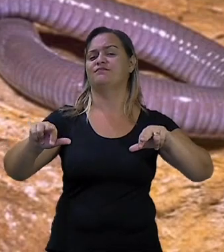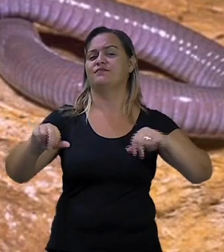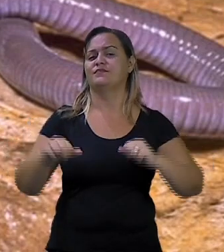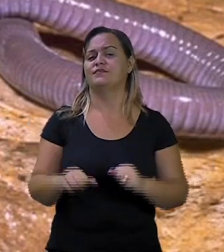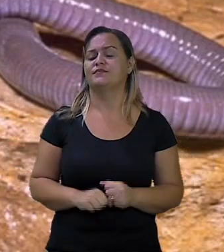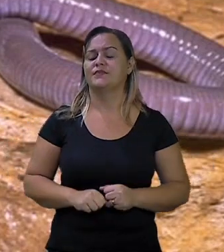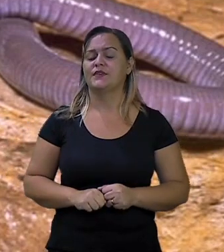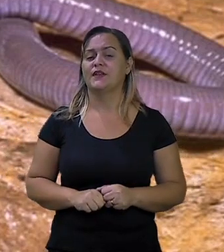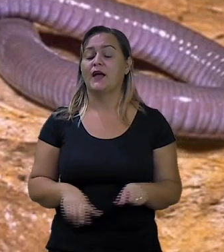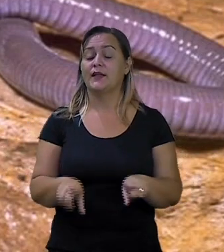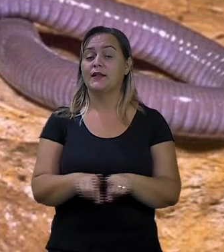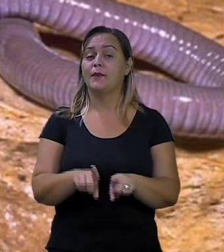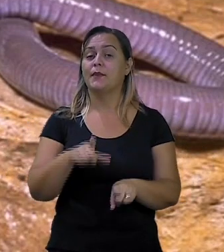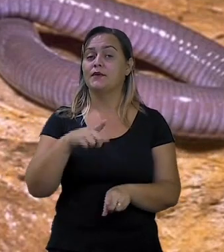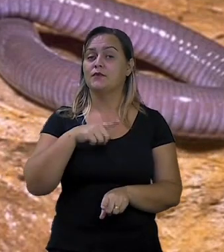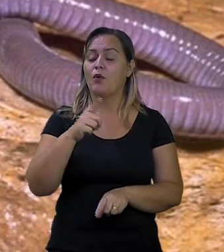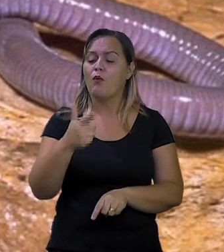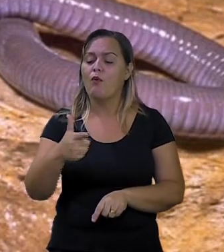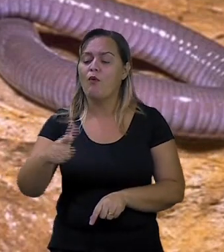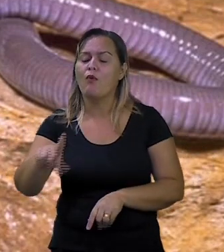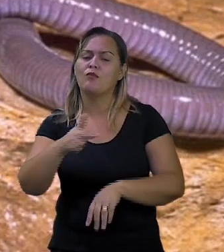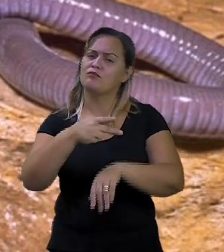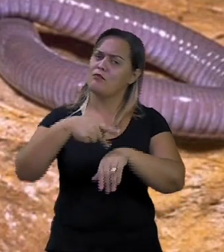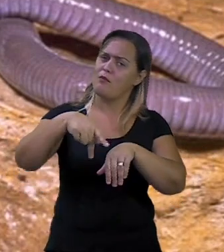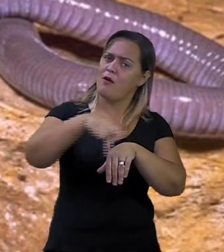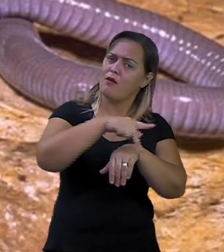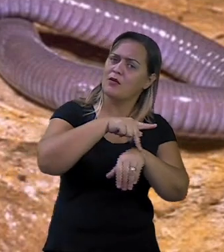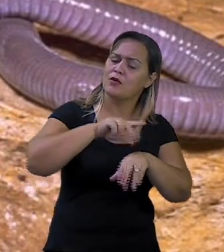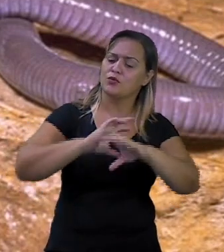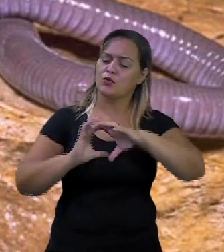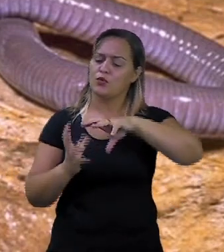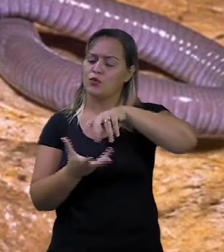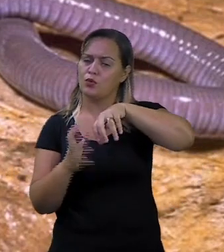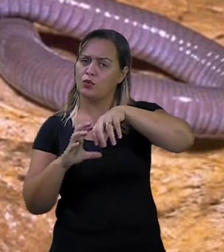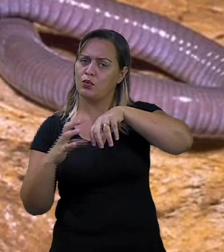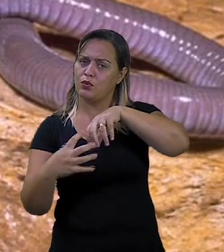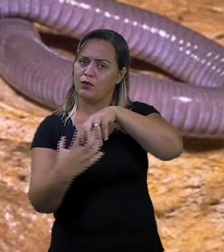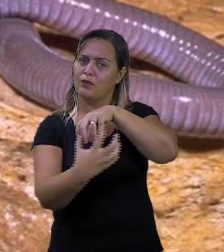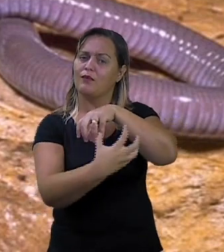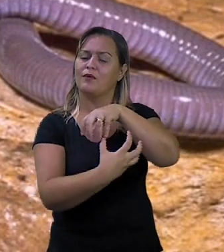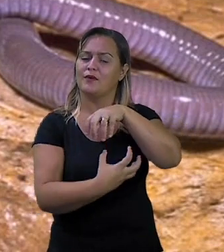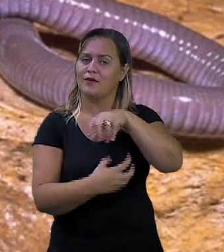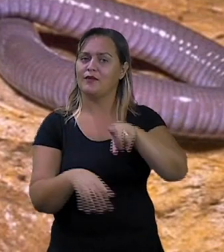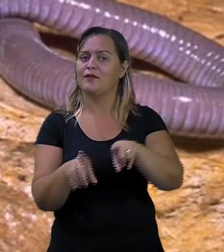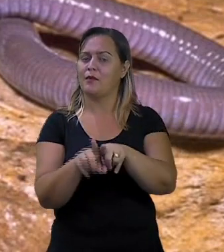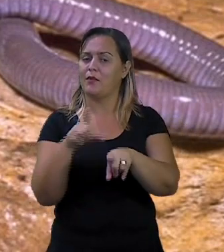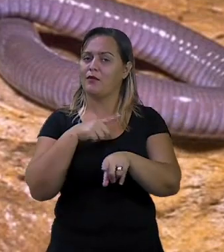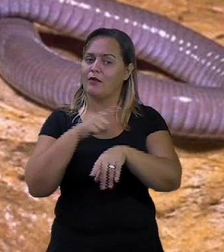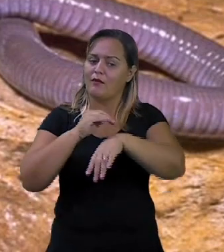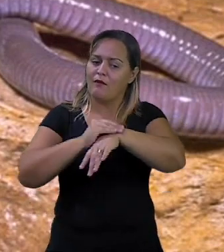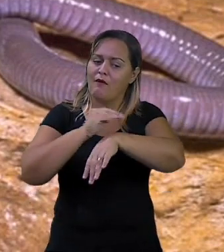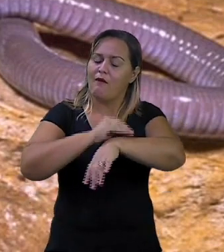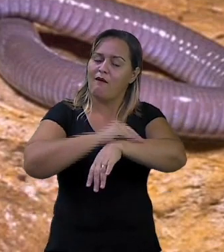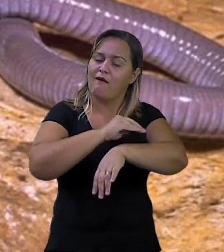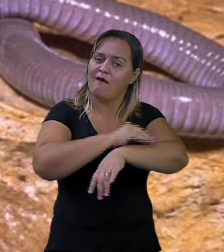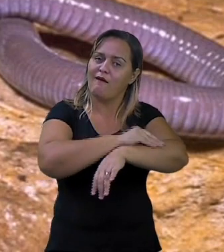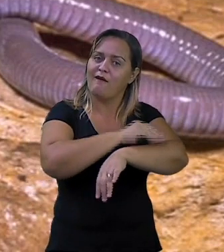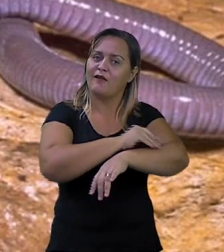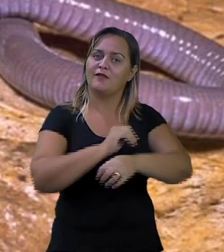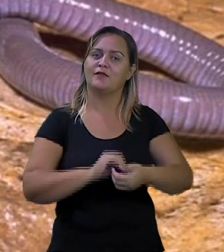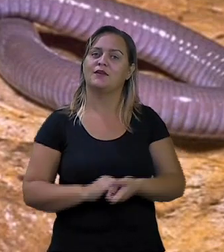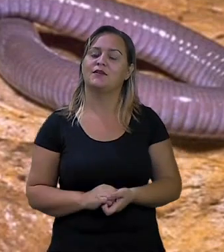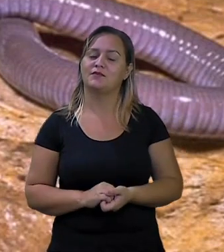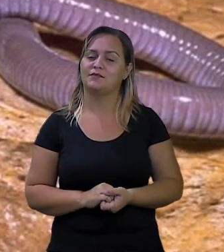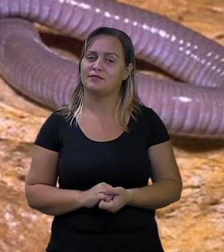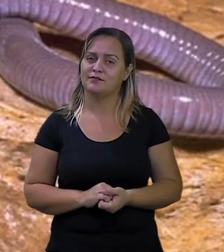por outros países por outros continentes E aí no planeta a